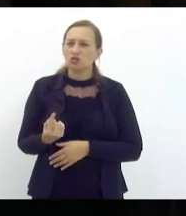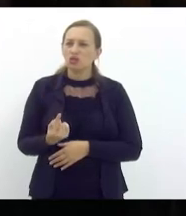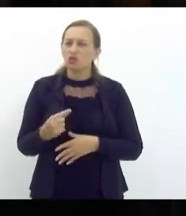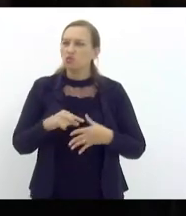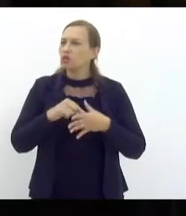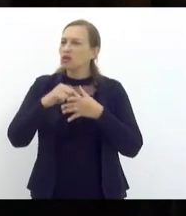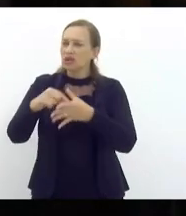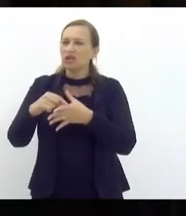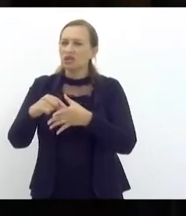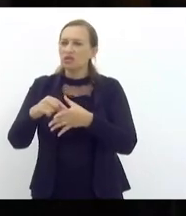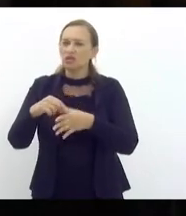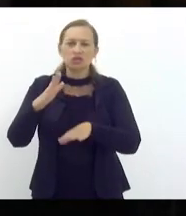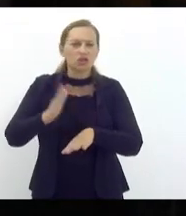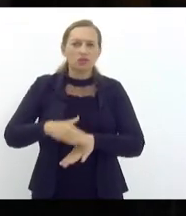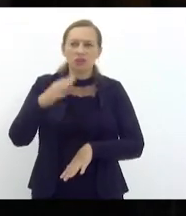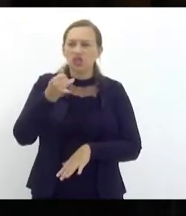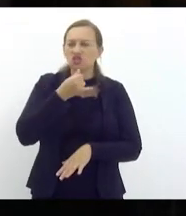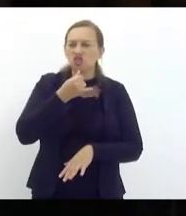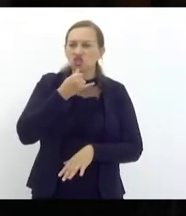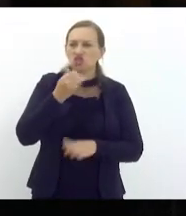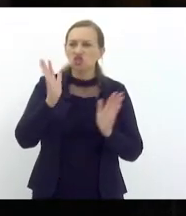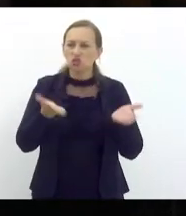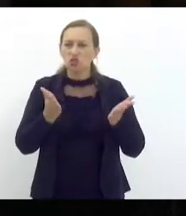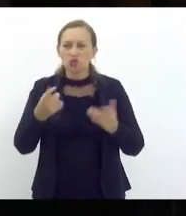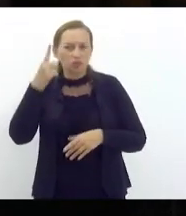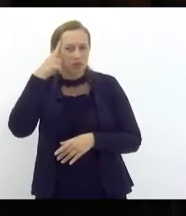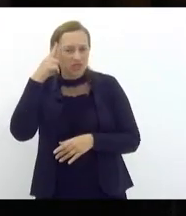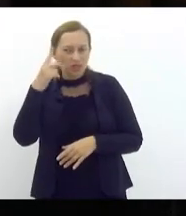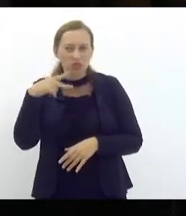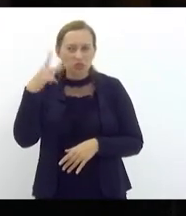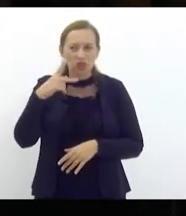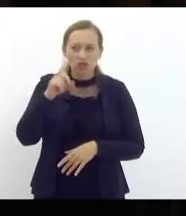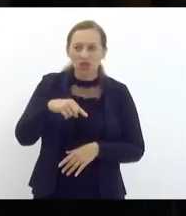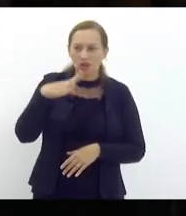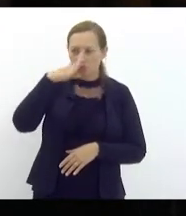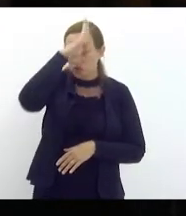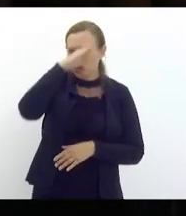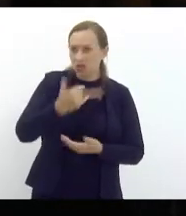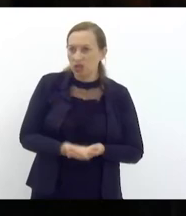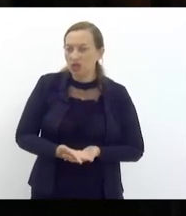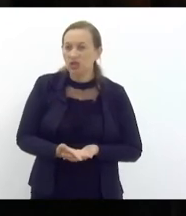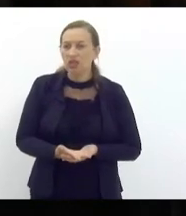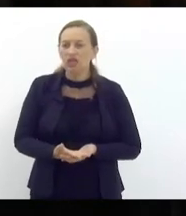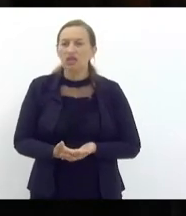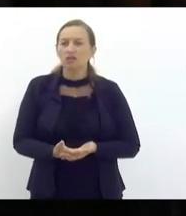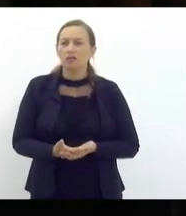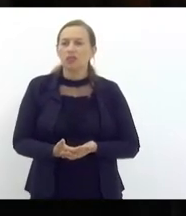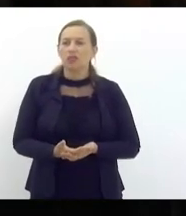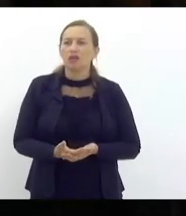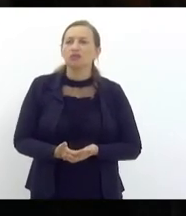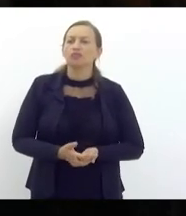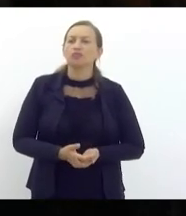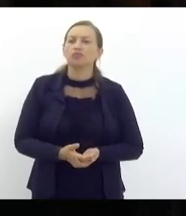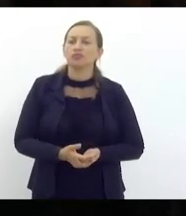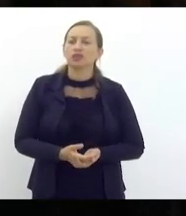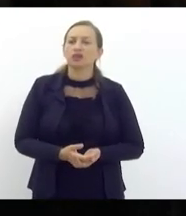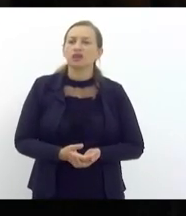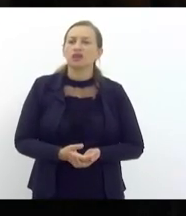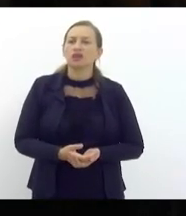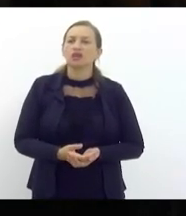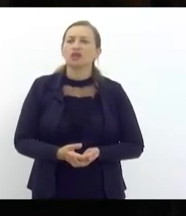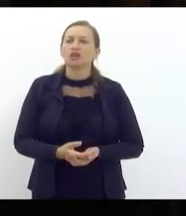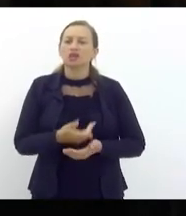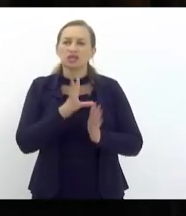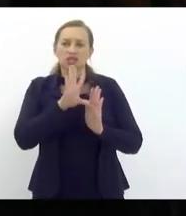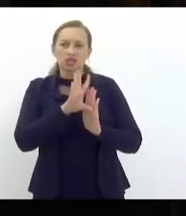que tem de mais bizarro hoje no pensamento político brasileiro que é o bolsonarismo essa excreiência que é o bolsonaroismo E essas